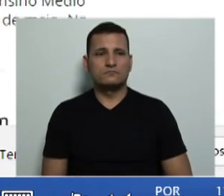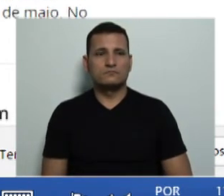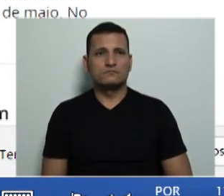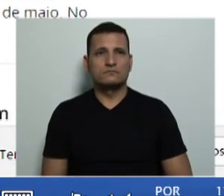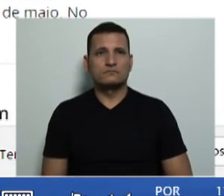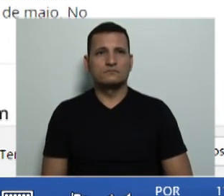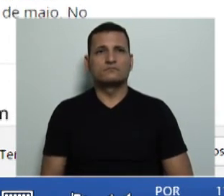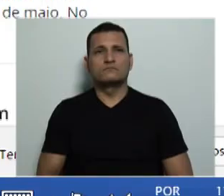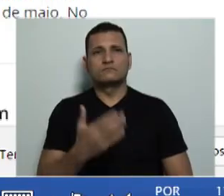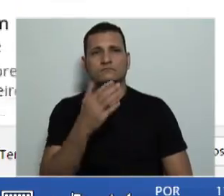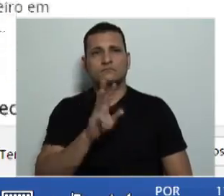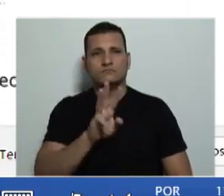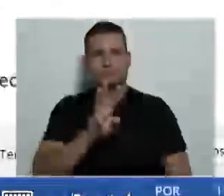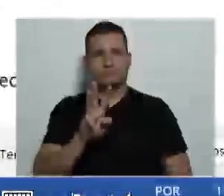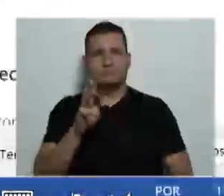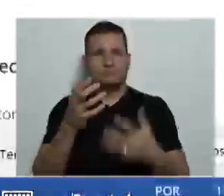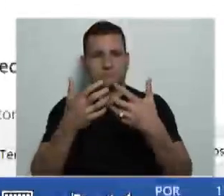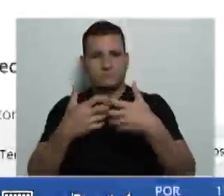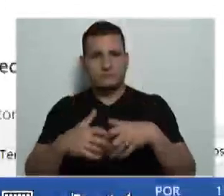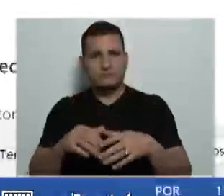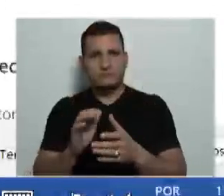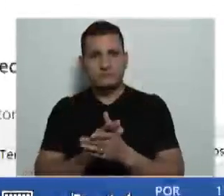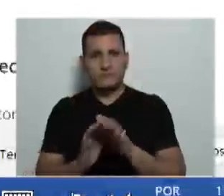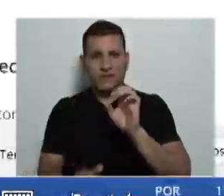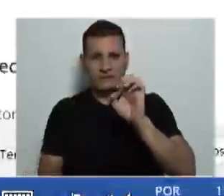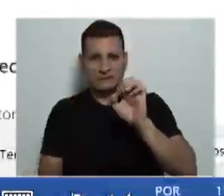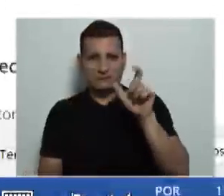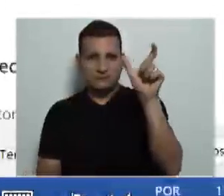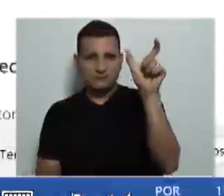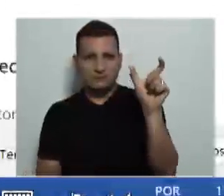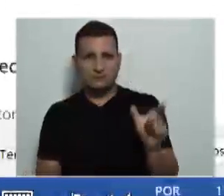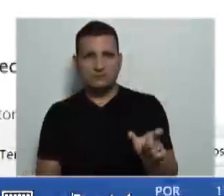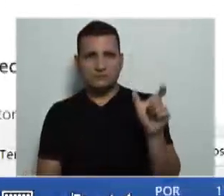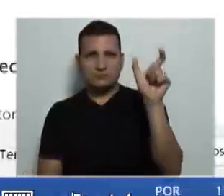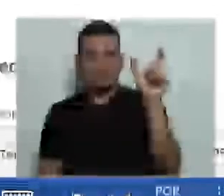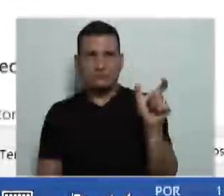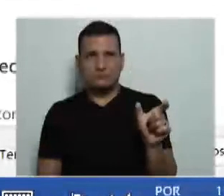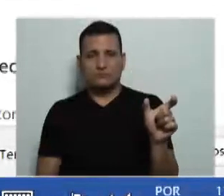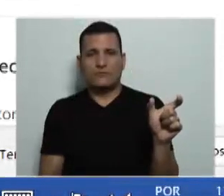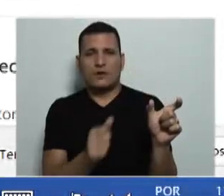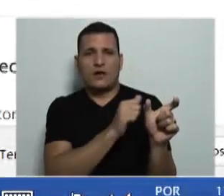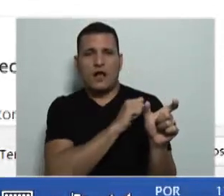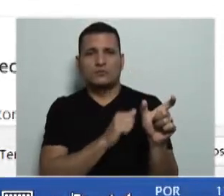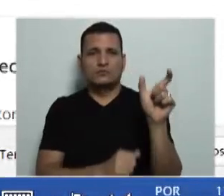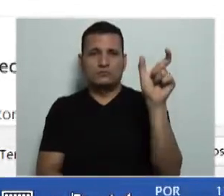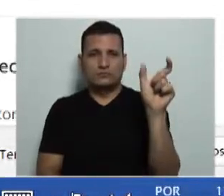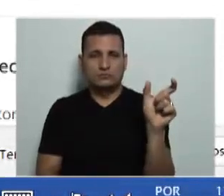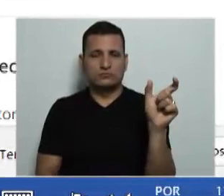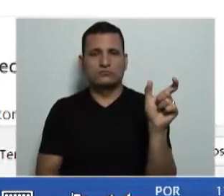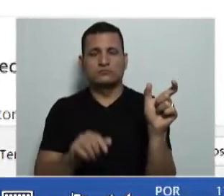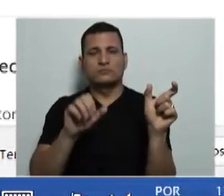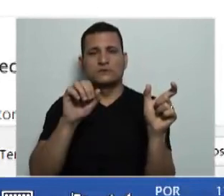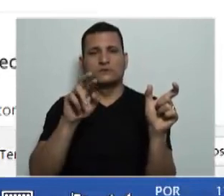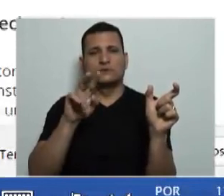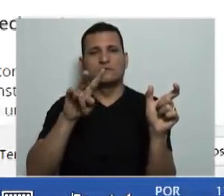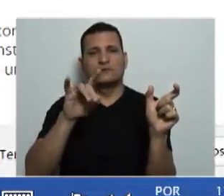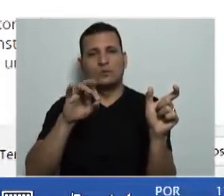Está aqui o site do Instituto. Aqui do lado esquerdo, pessoal, vocês vão ter aluno, servidor,